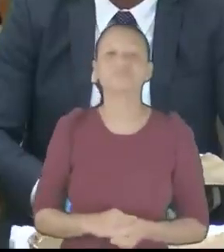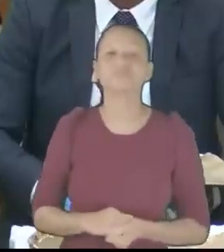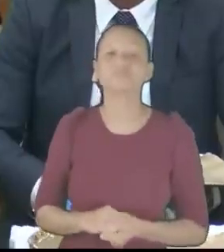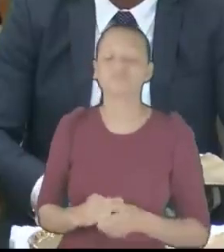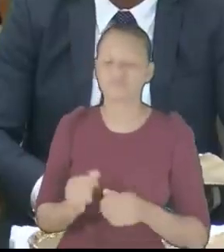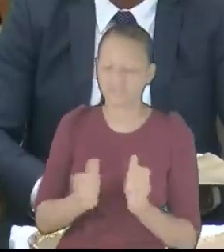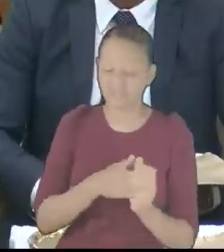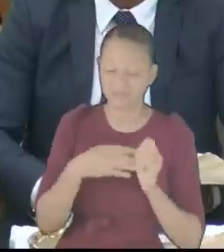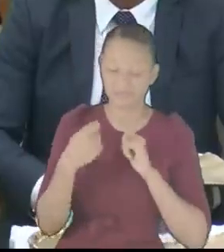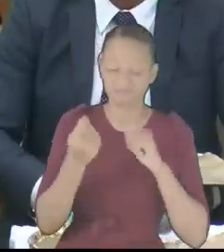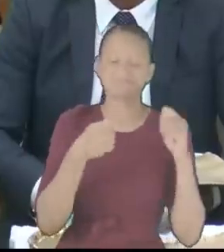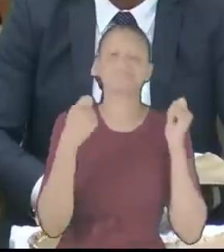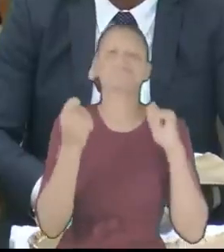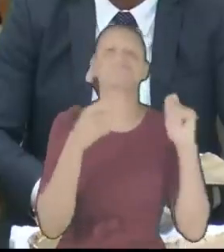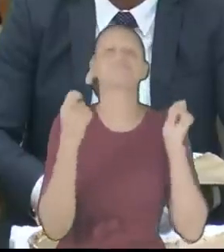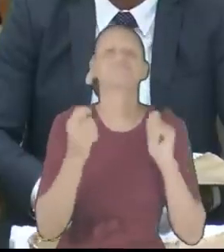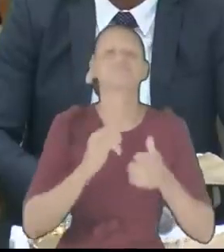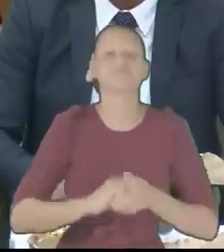Aleluia.